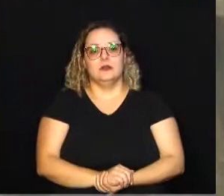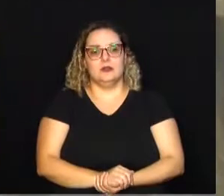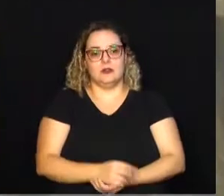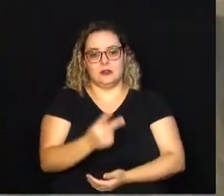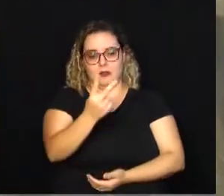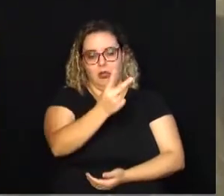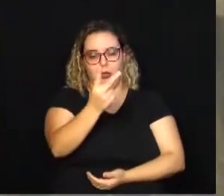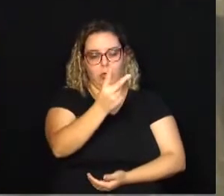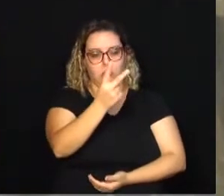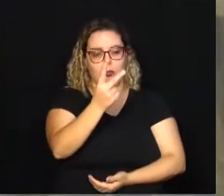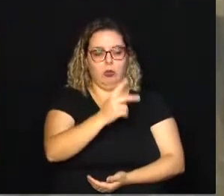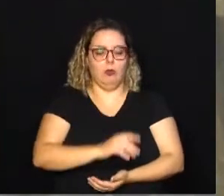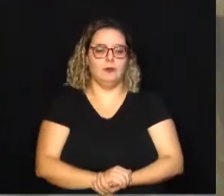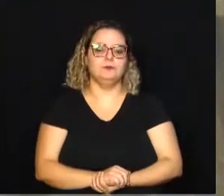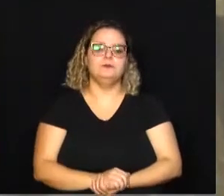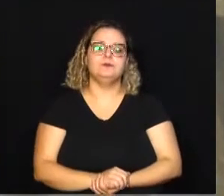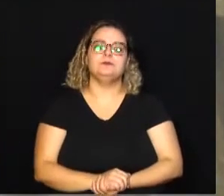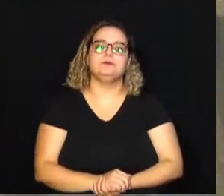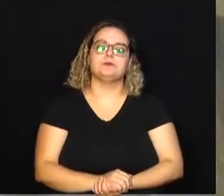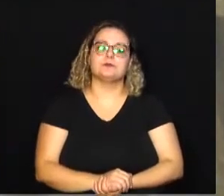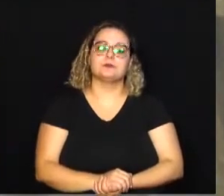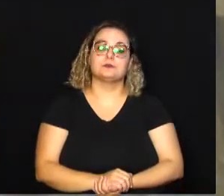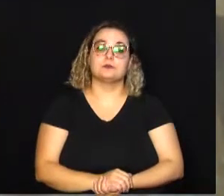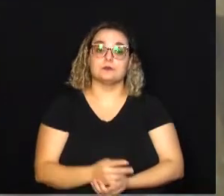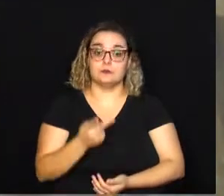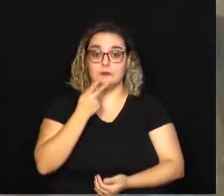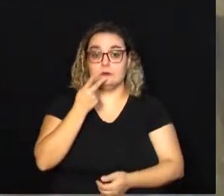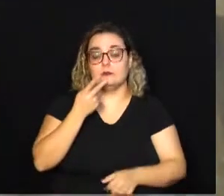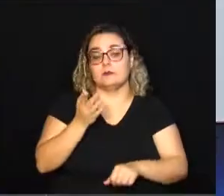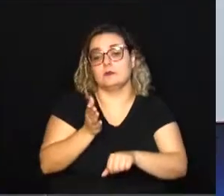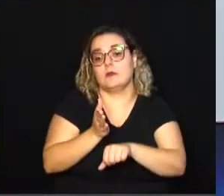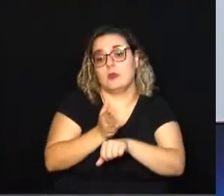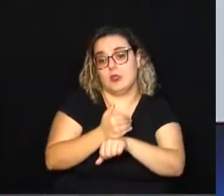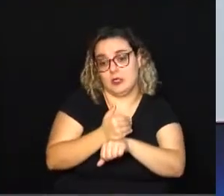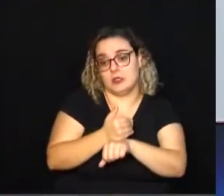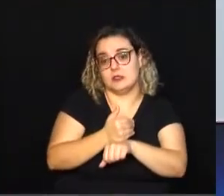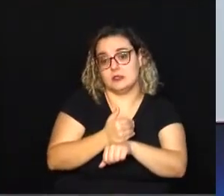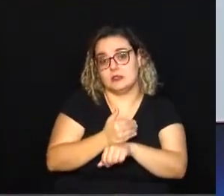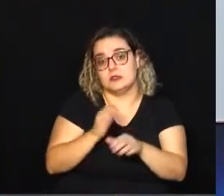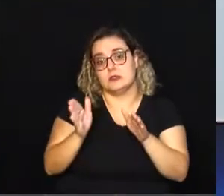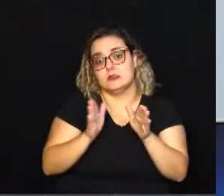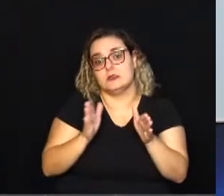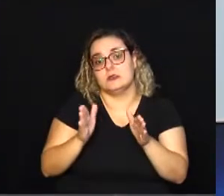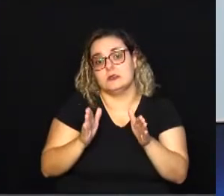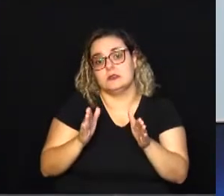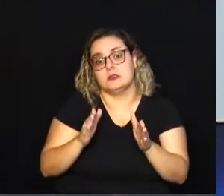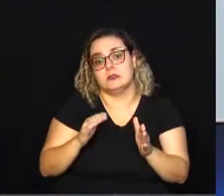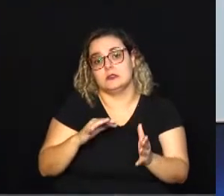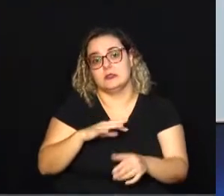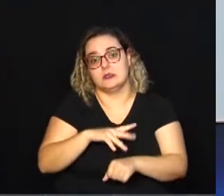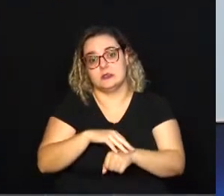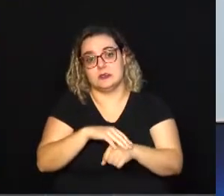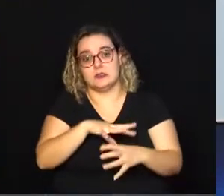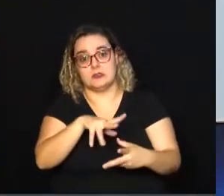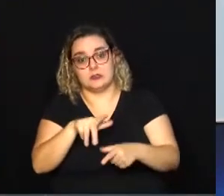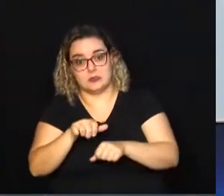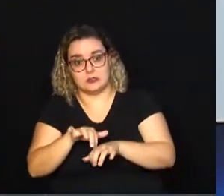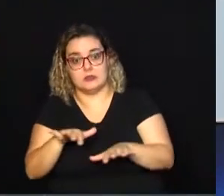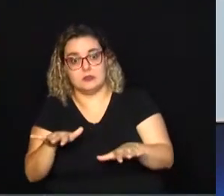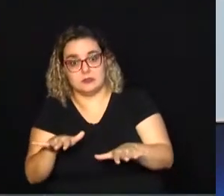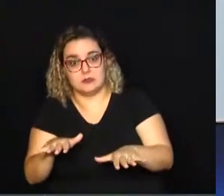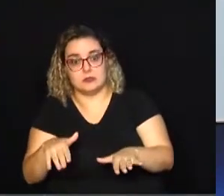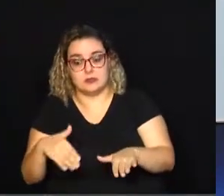falando também, né? Antes da pandemia, acho que já havia uma discussão se o ensino deveria continuar